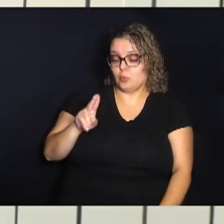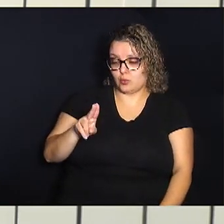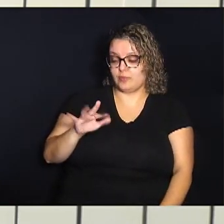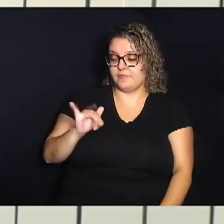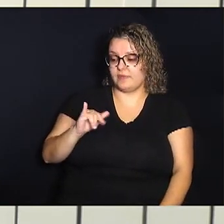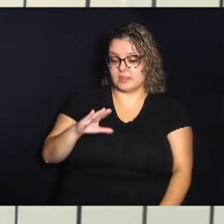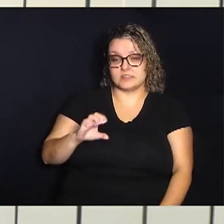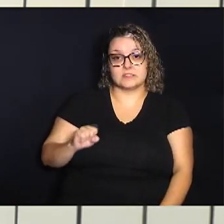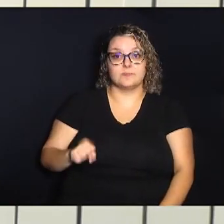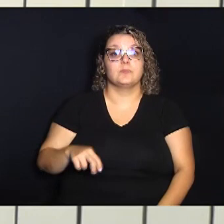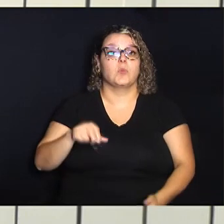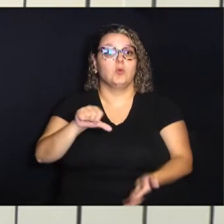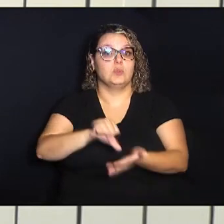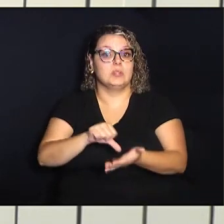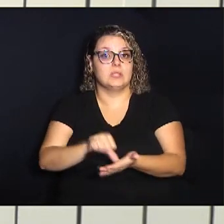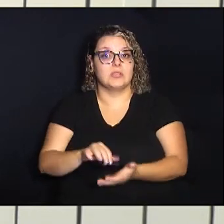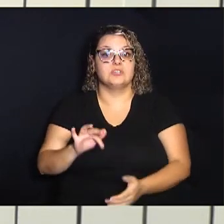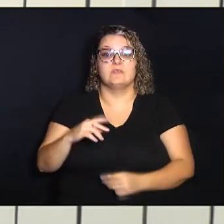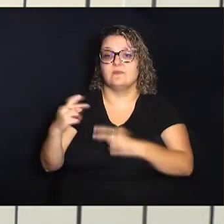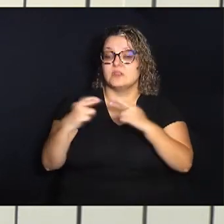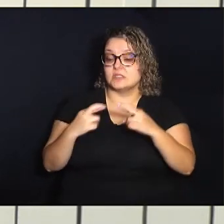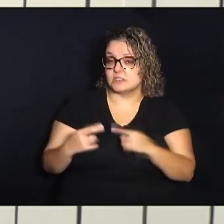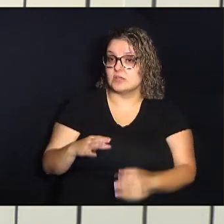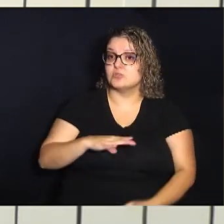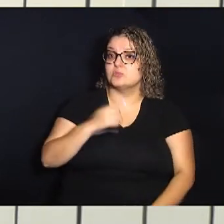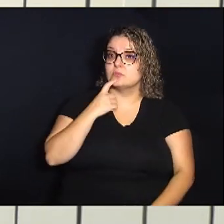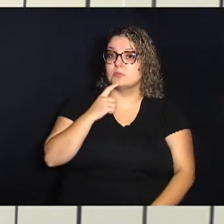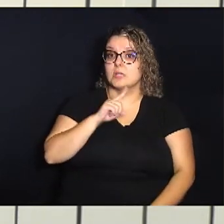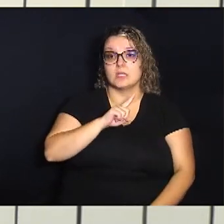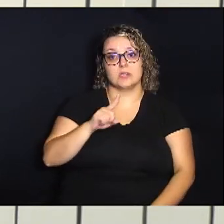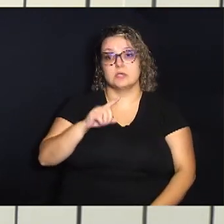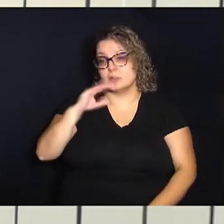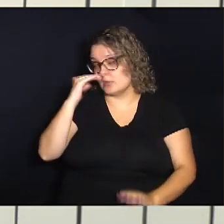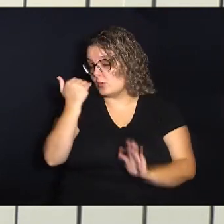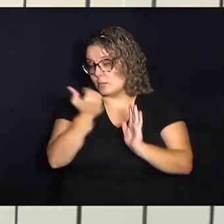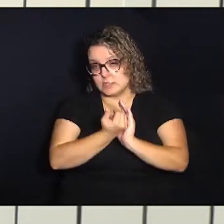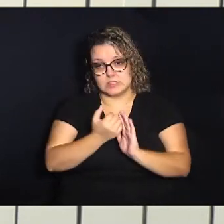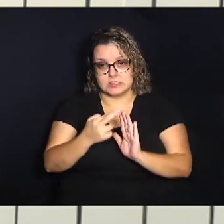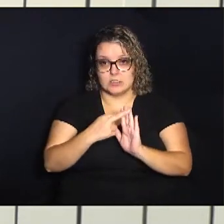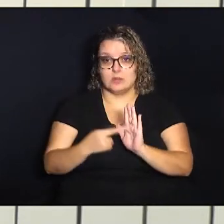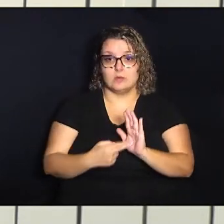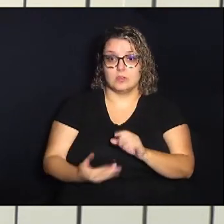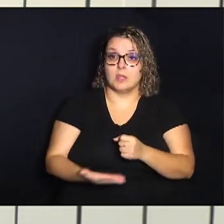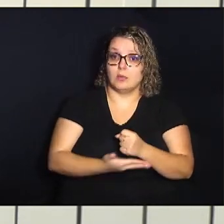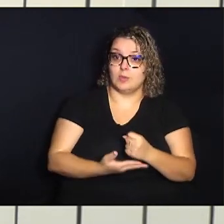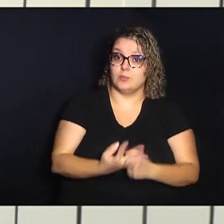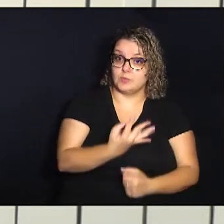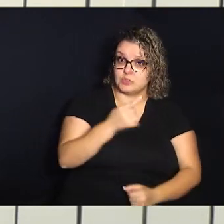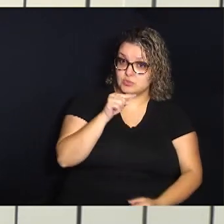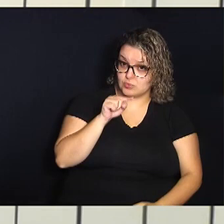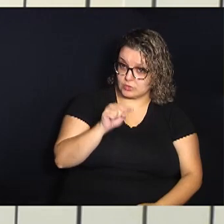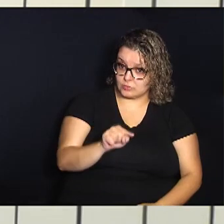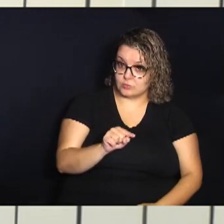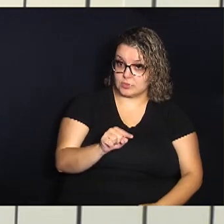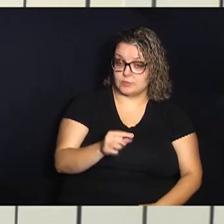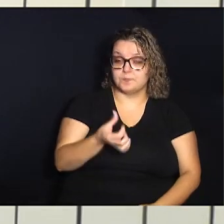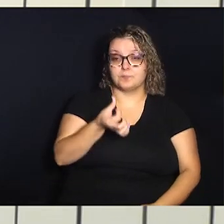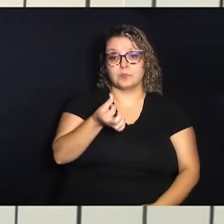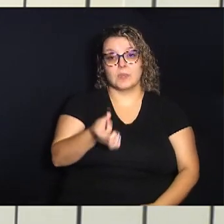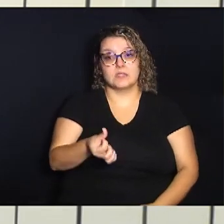Campinas, para quem descumprir a regra. O CRI hoje representa o mínimo de R$